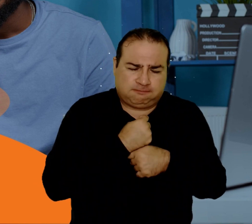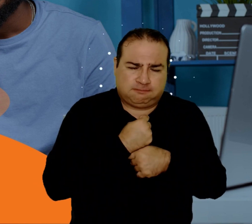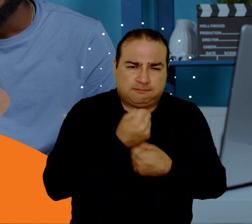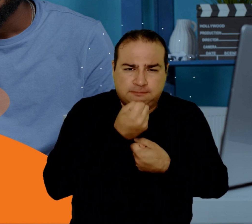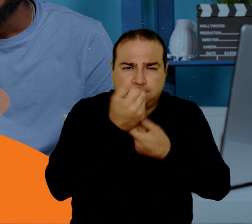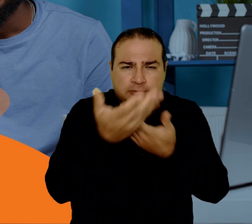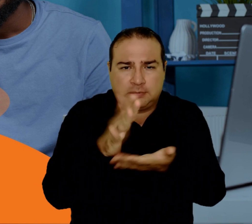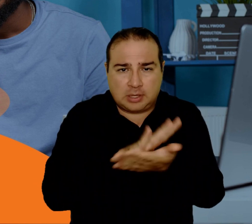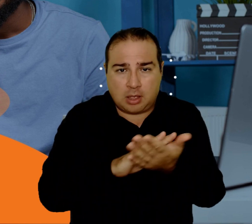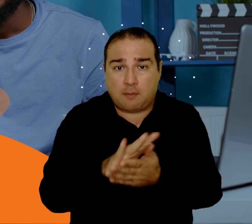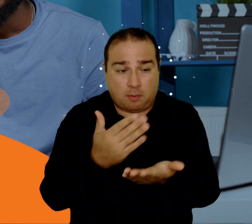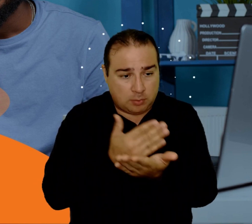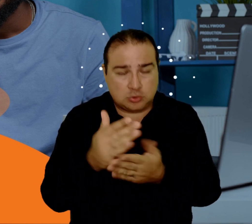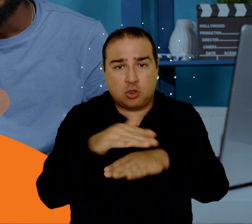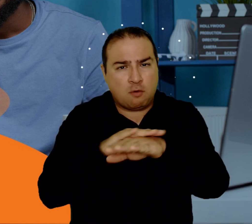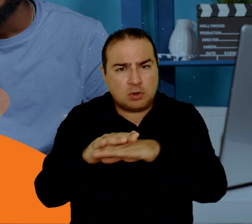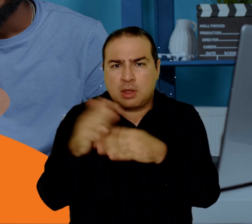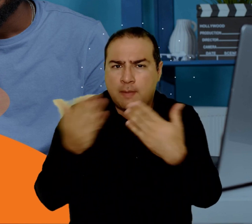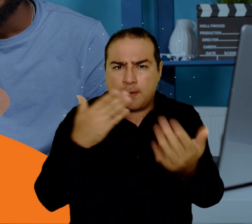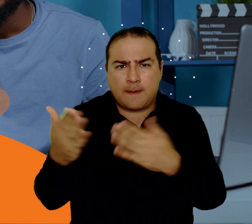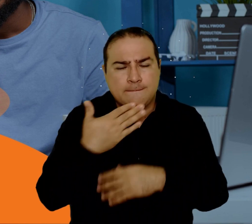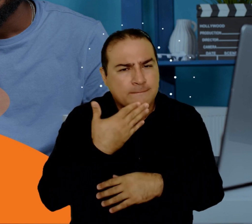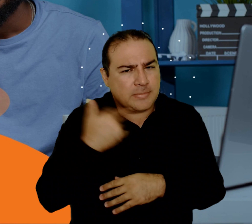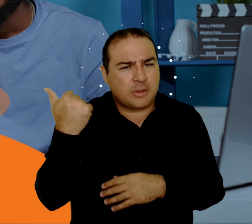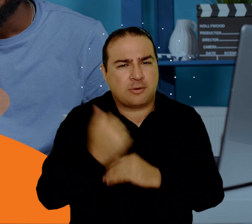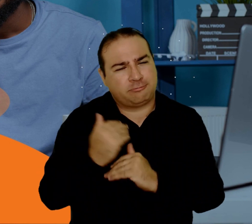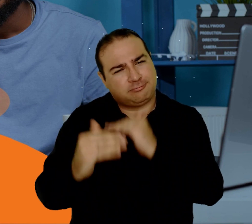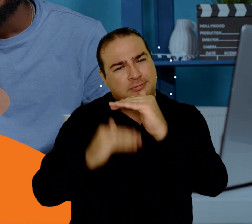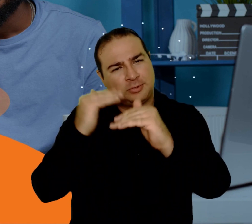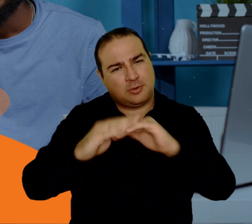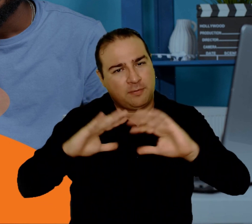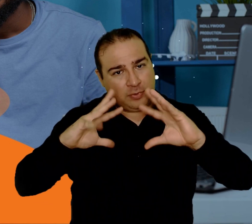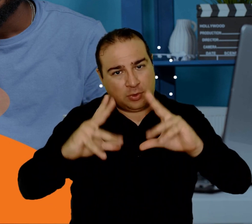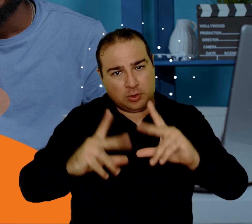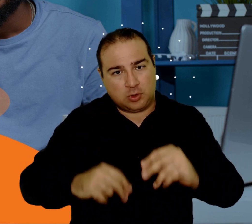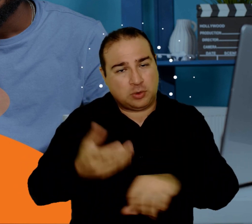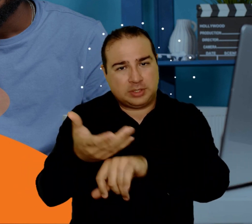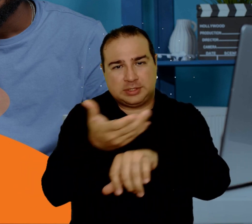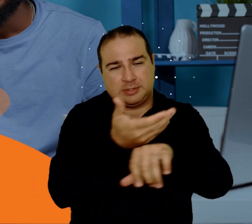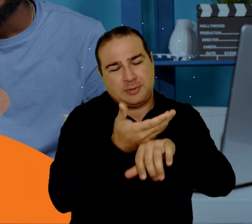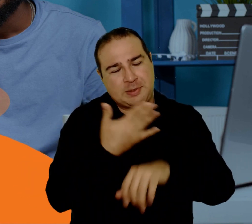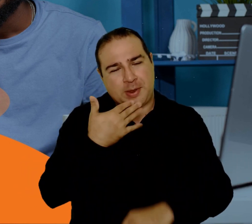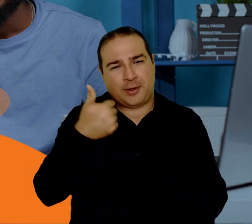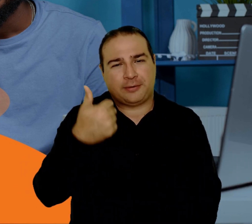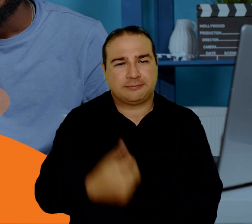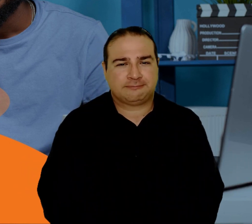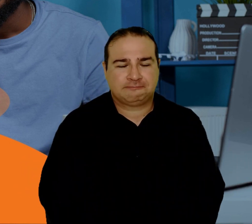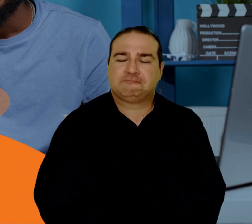muitos anos, passou a conversar com todo mundo e melhorou seu desempenho em todas as